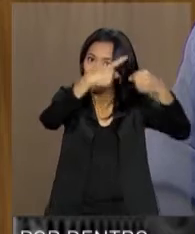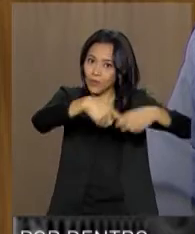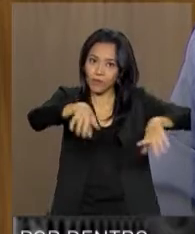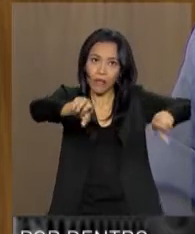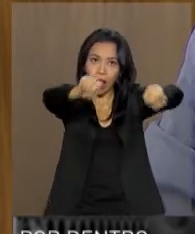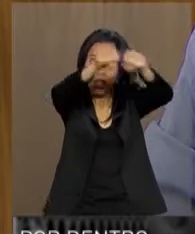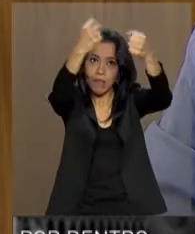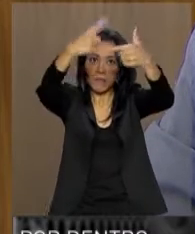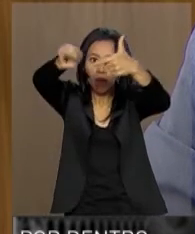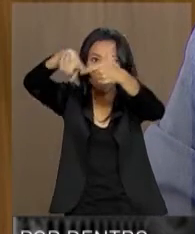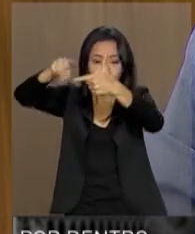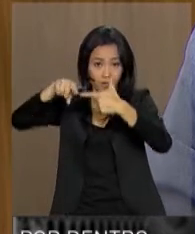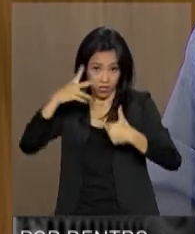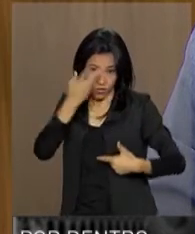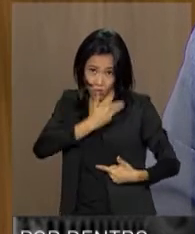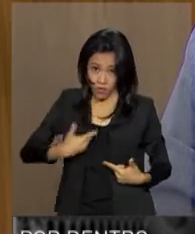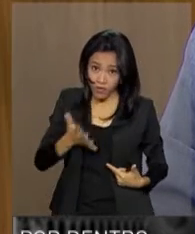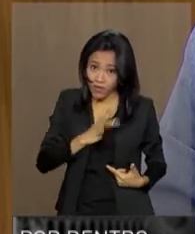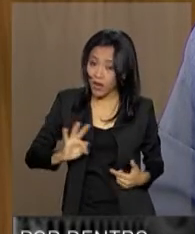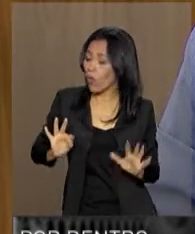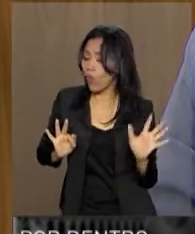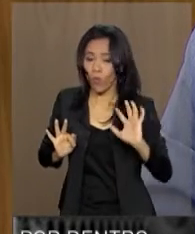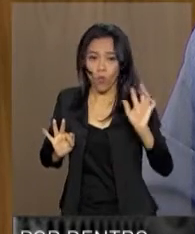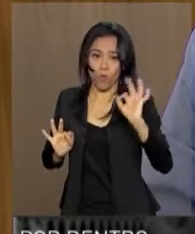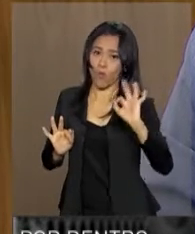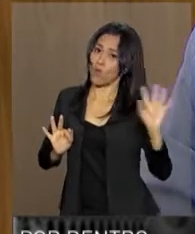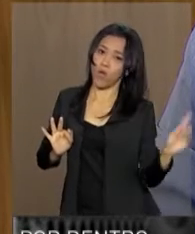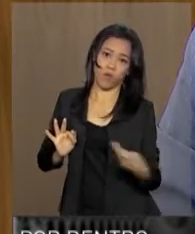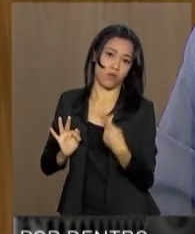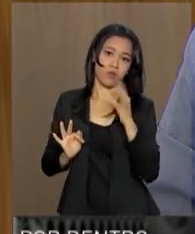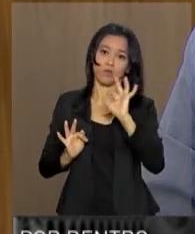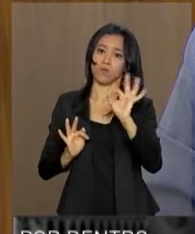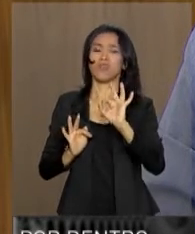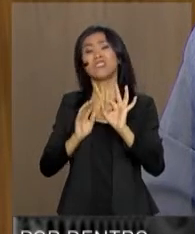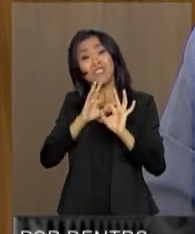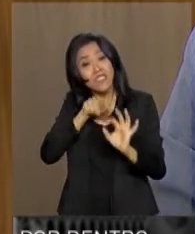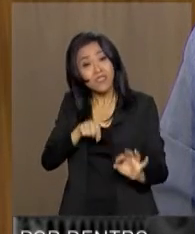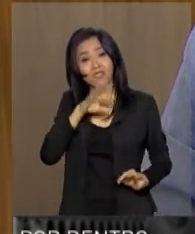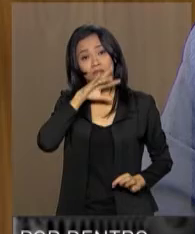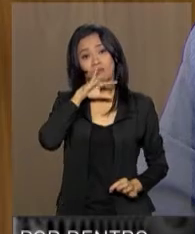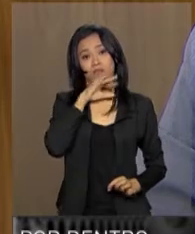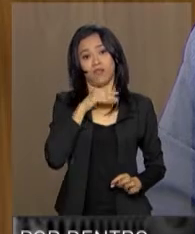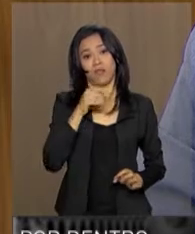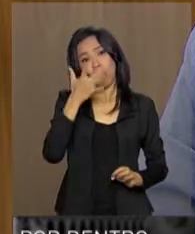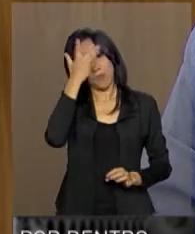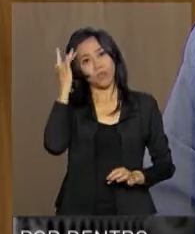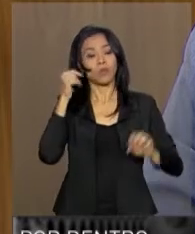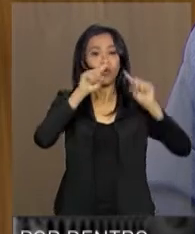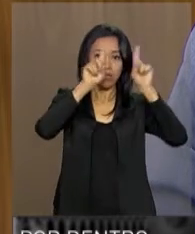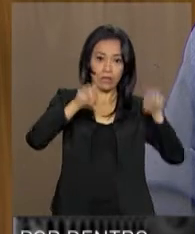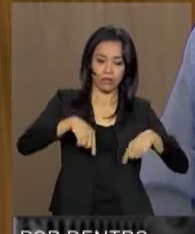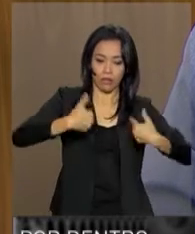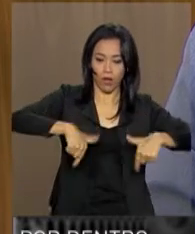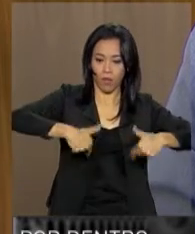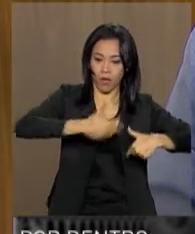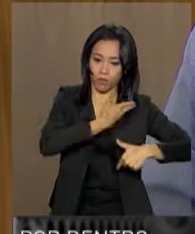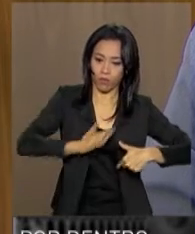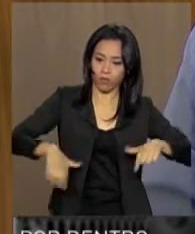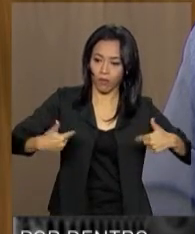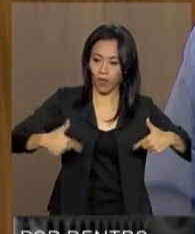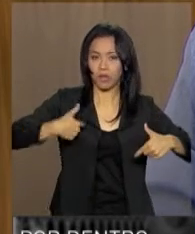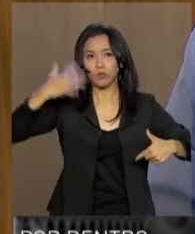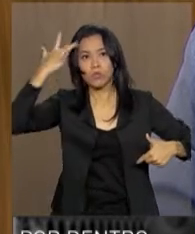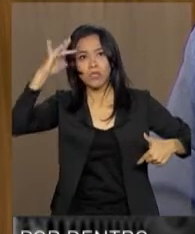ter que pagar o salário dos servidores isso é muito ruim o servidor ter um termo dúvida se vai receber que vai receber